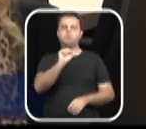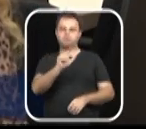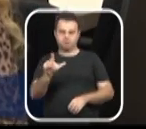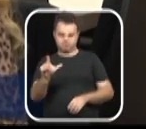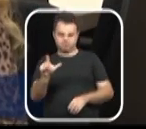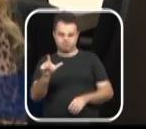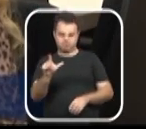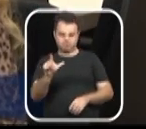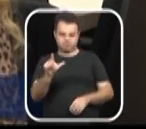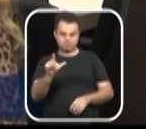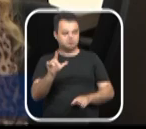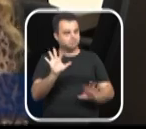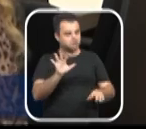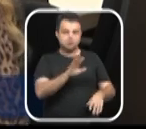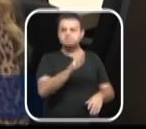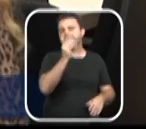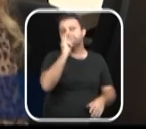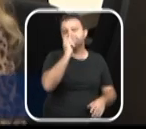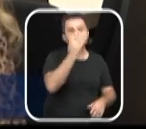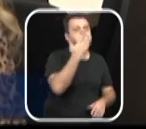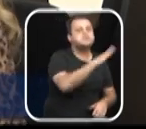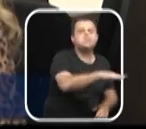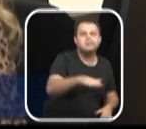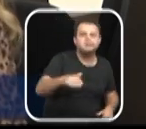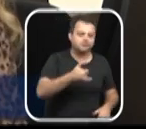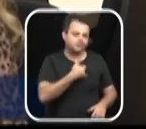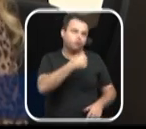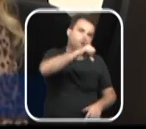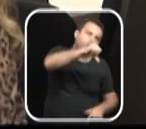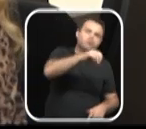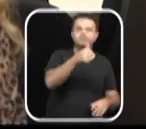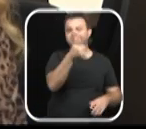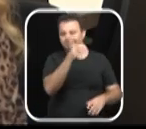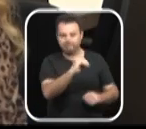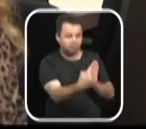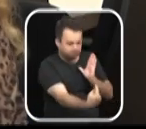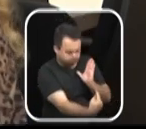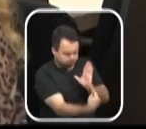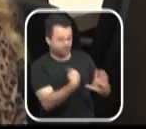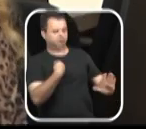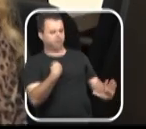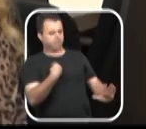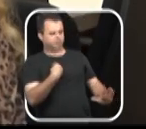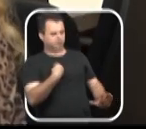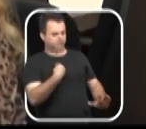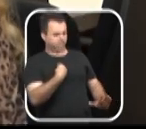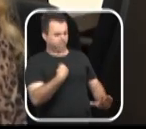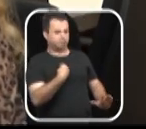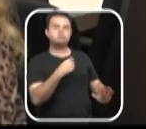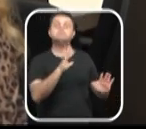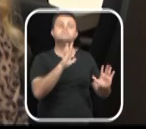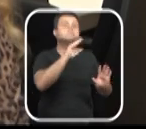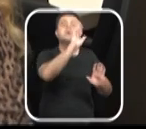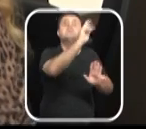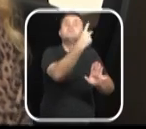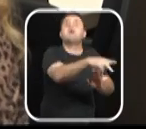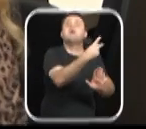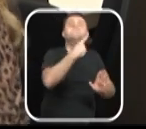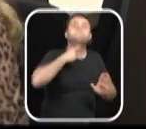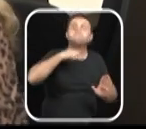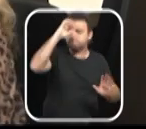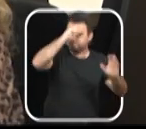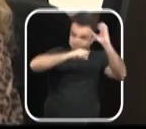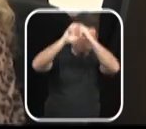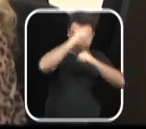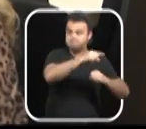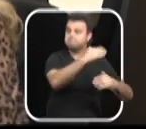esses questionamentos, né, por volta de 9, 10 anos, como algo que faz parte do desenvolvimento e cabe a